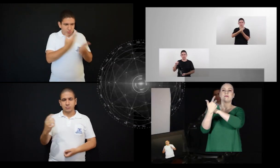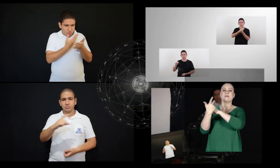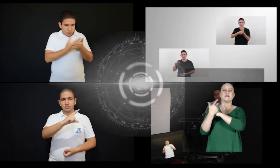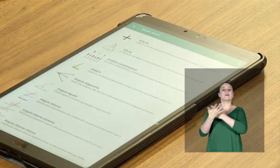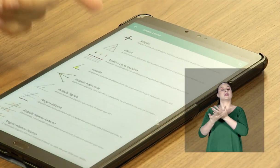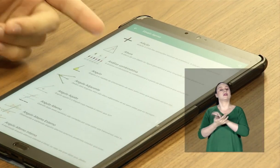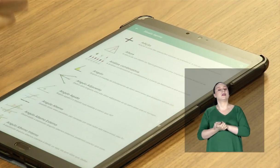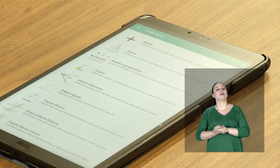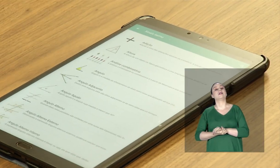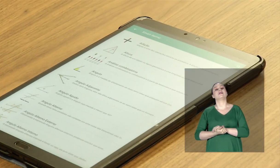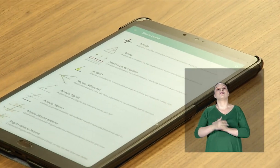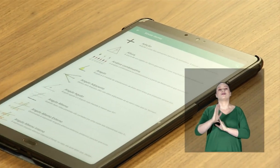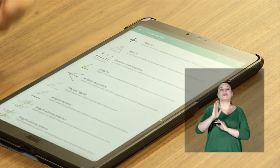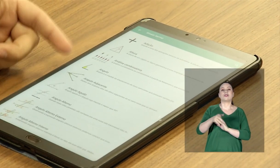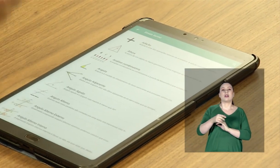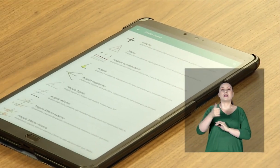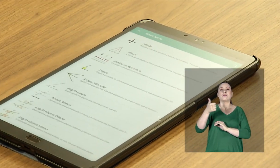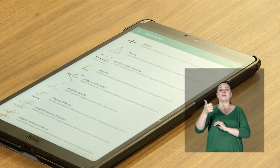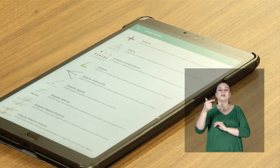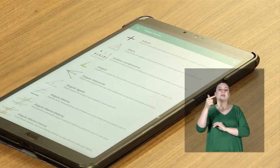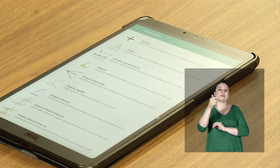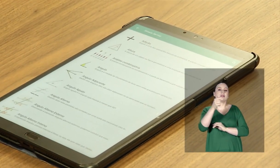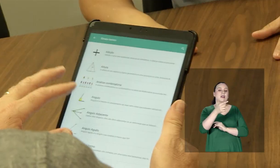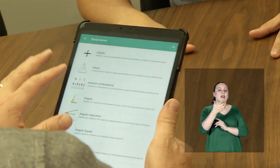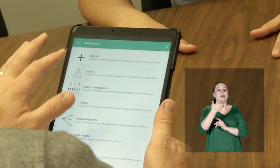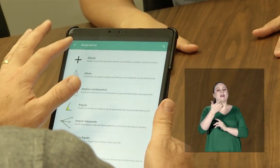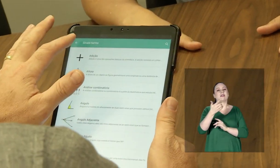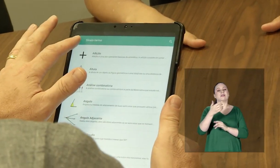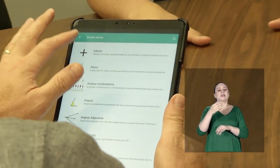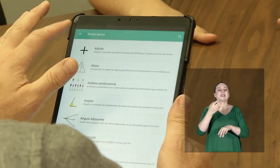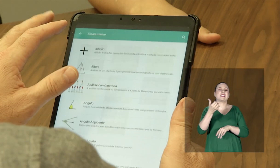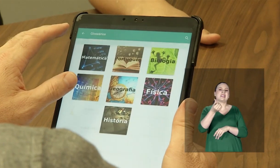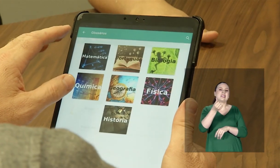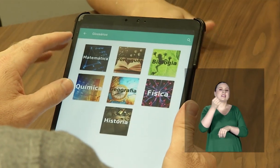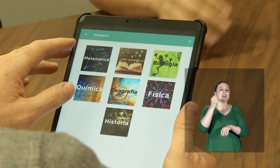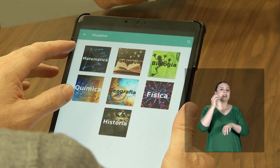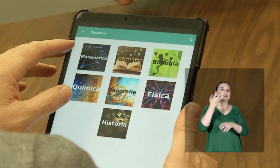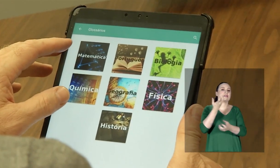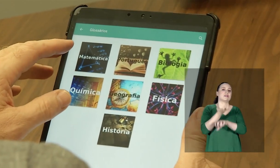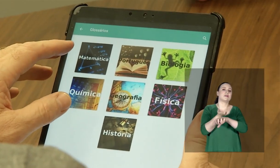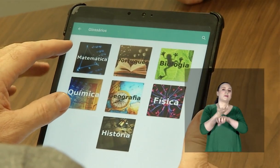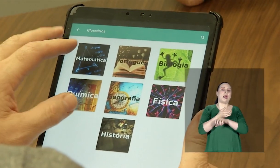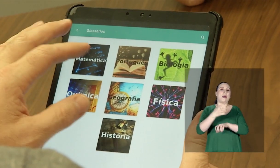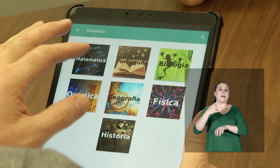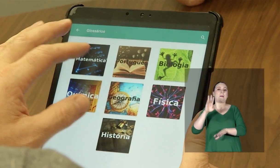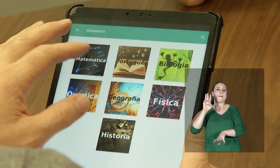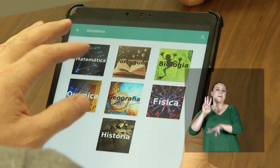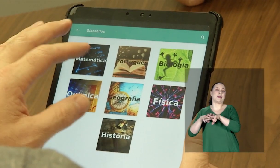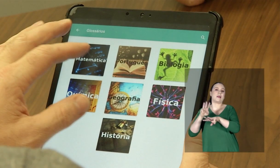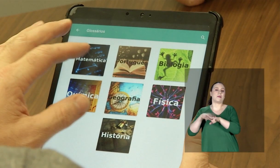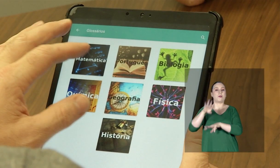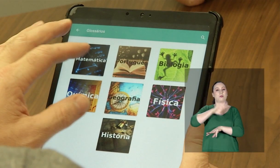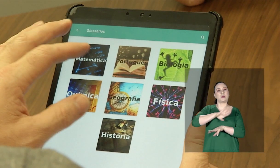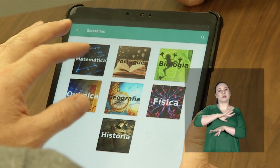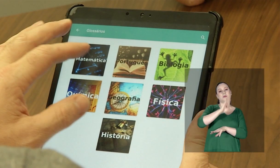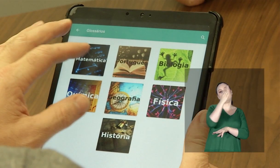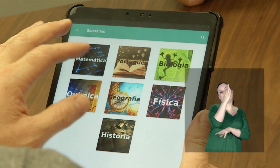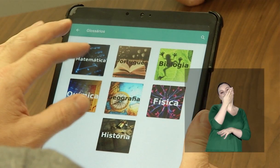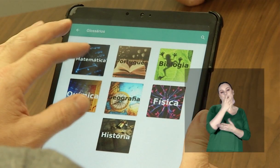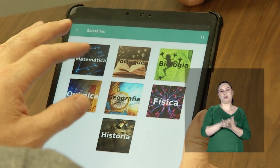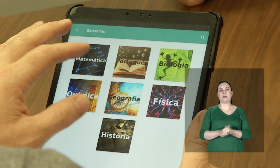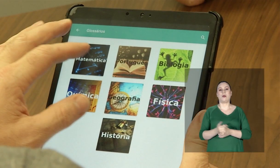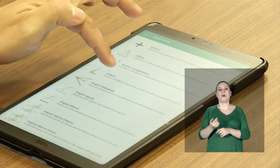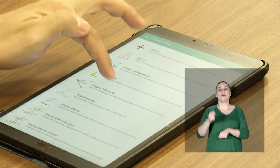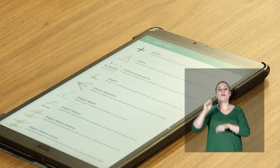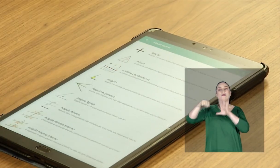a plataforma, que já dispõe de 1.077 termos armazenados em seis disciplinas, como matemática, português e